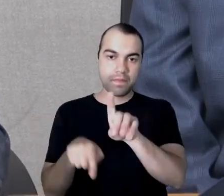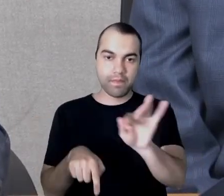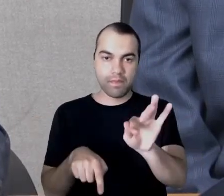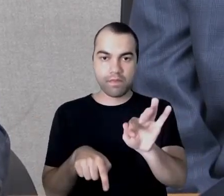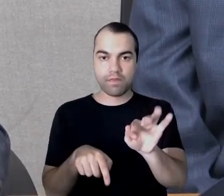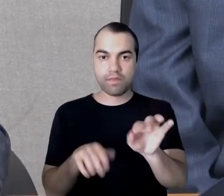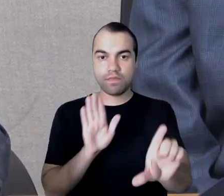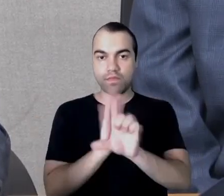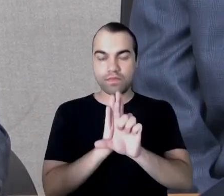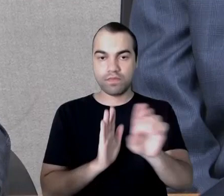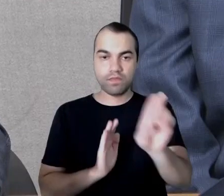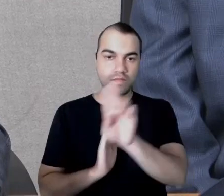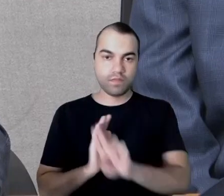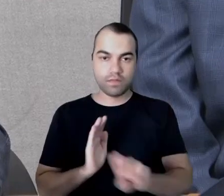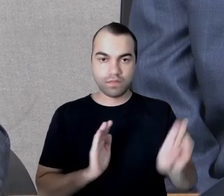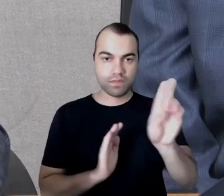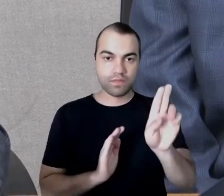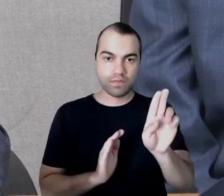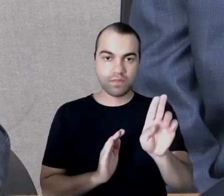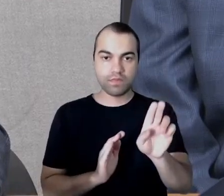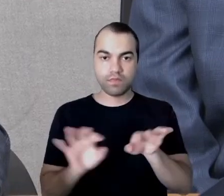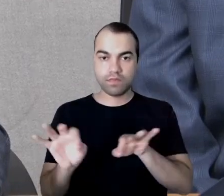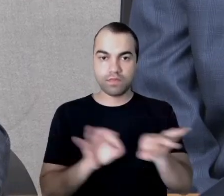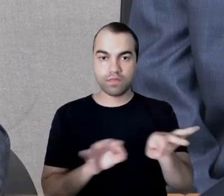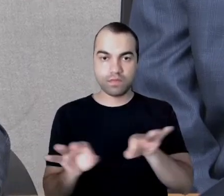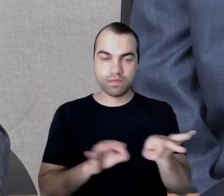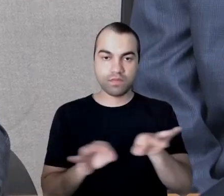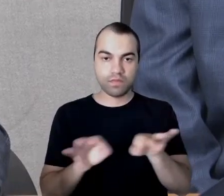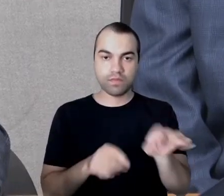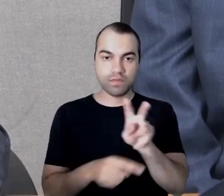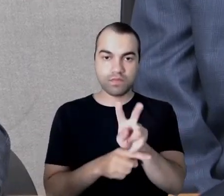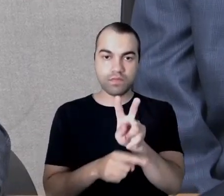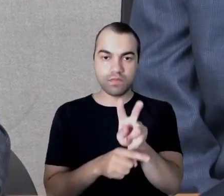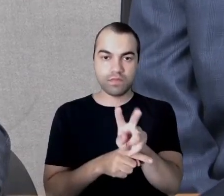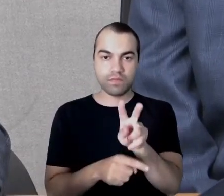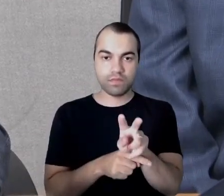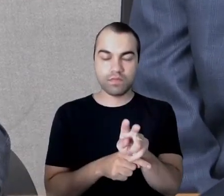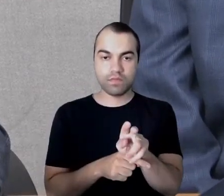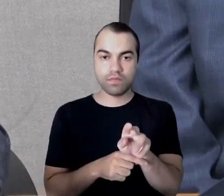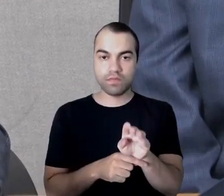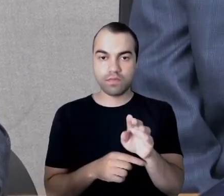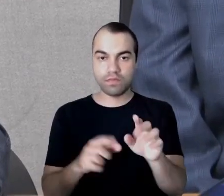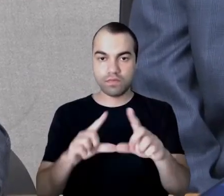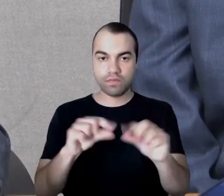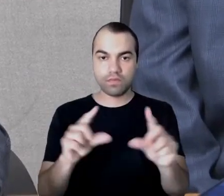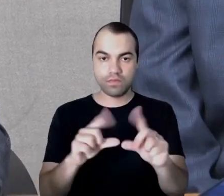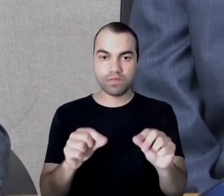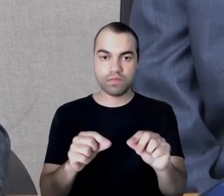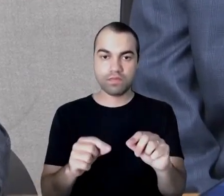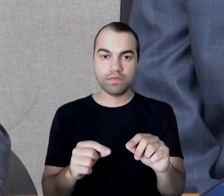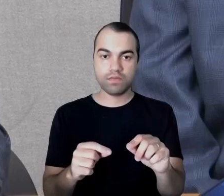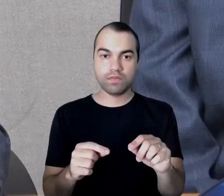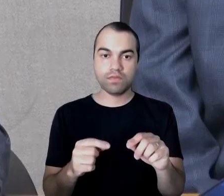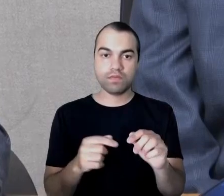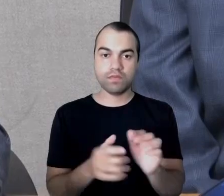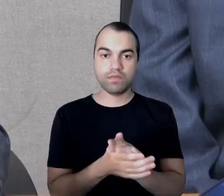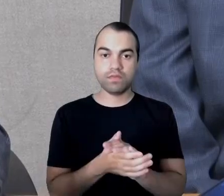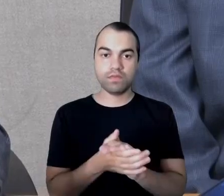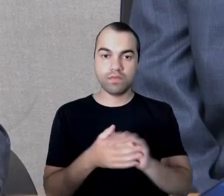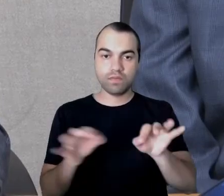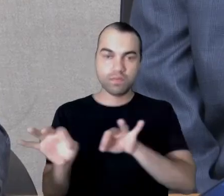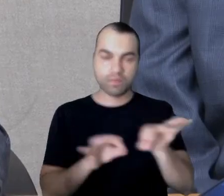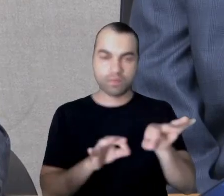uso e ocupação do solo do plano de preservação do conjunto urbanístico de Brasília e dos planos de desenvolvimento local nada